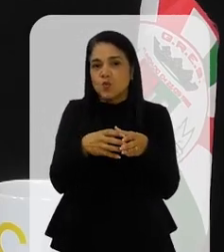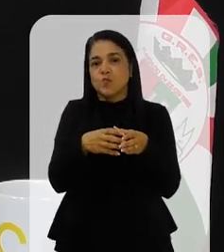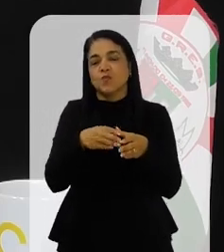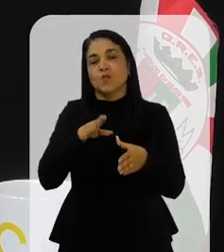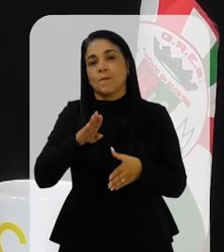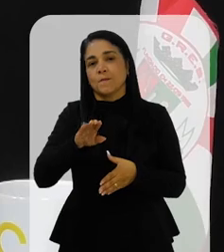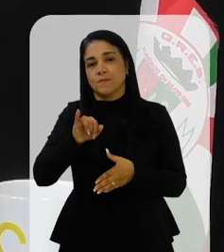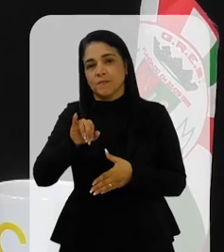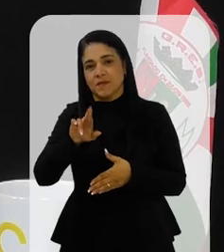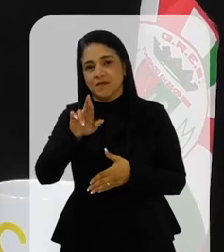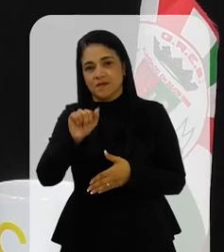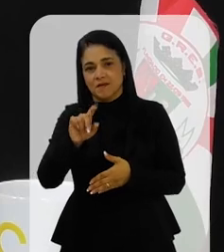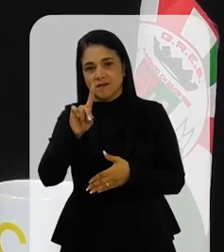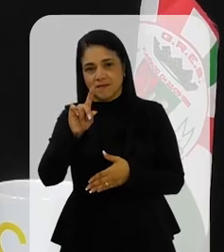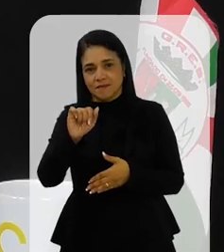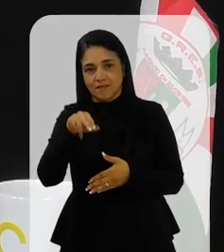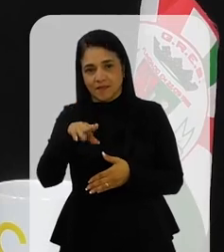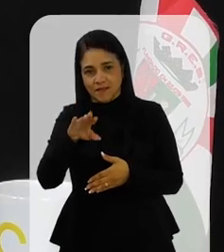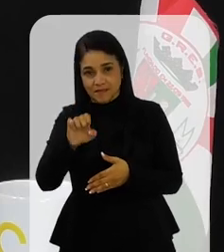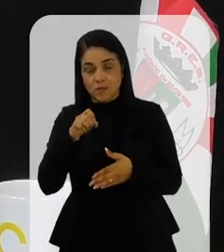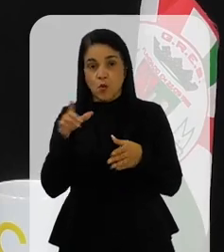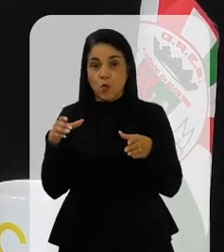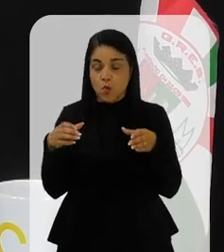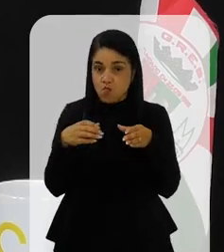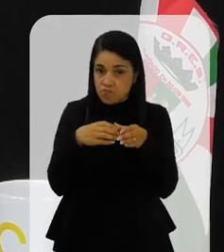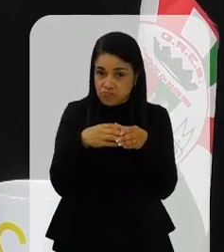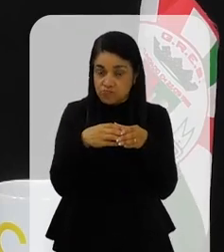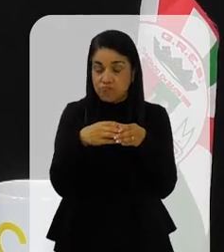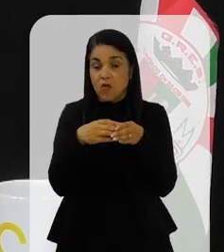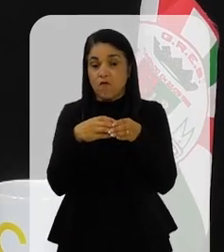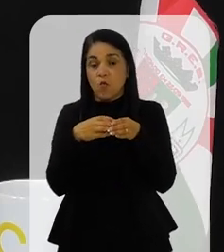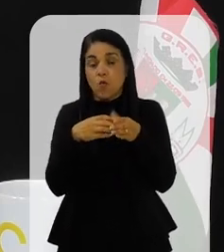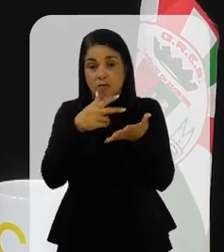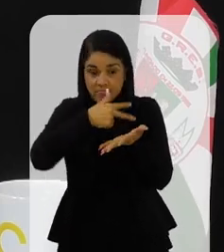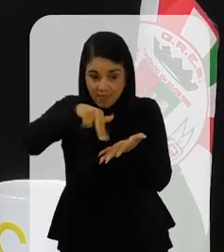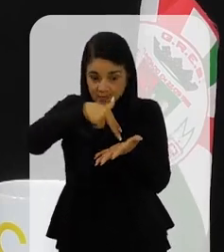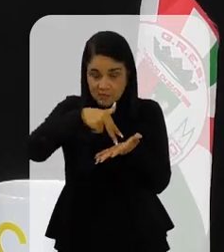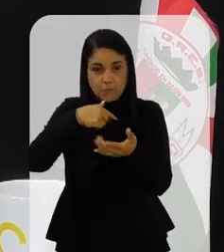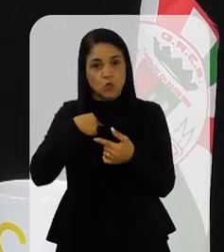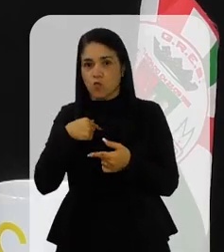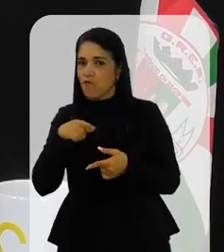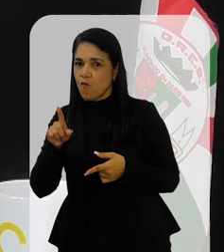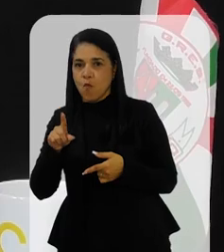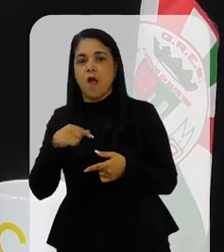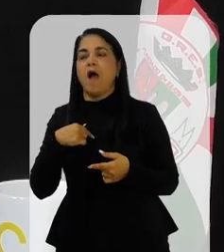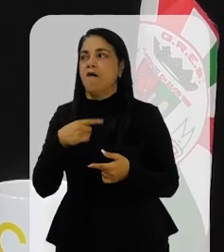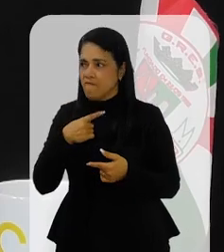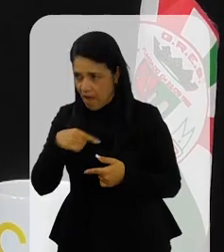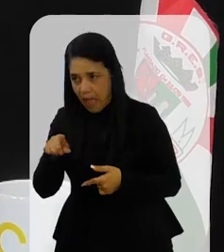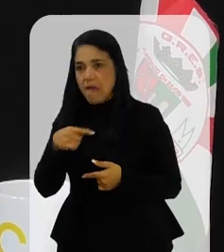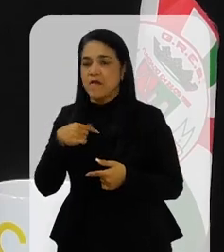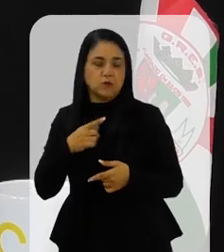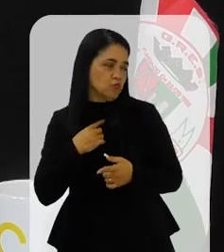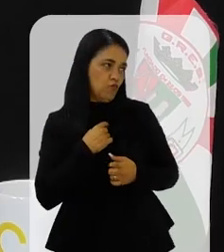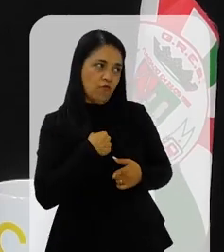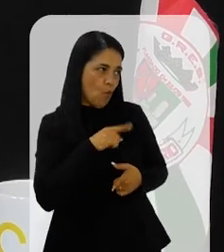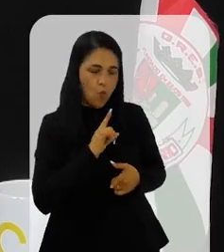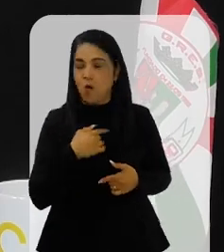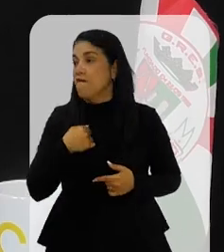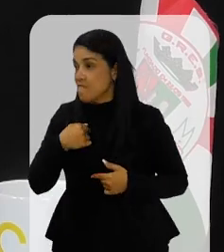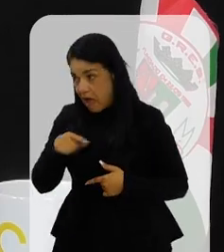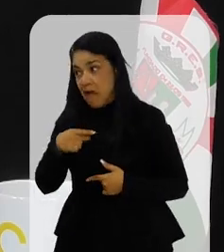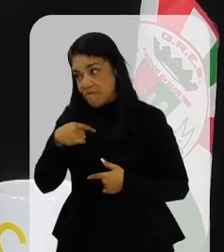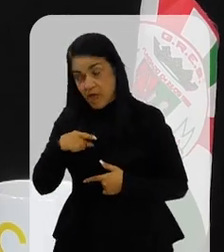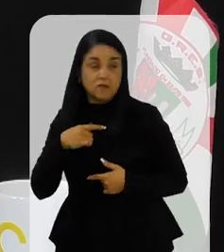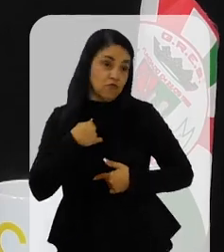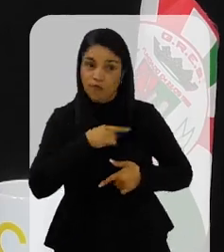Viradense. Eu reuni as pessoas, falei, eu vou fazer a coreografia, mas não vou. Não, você vai, ó, eu